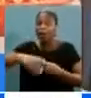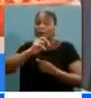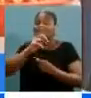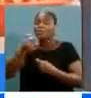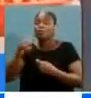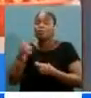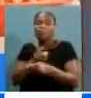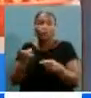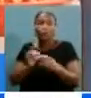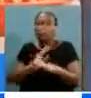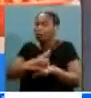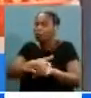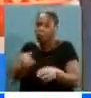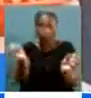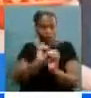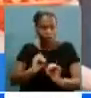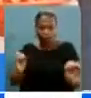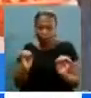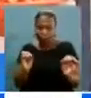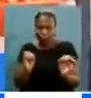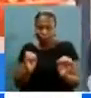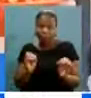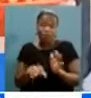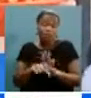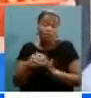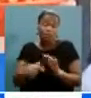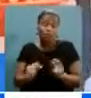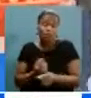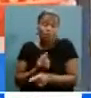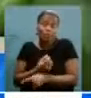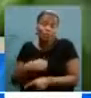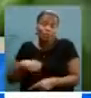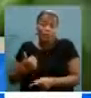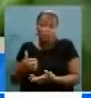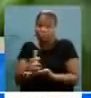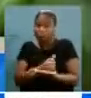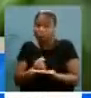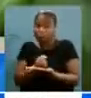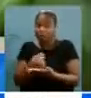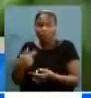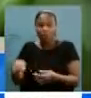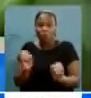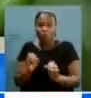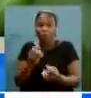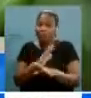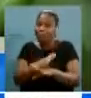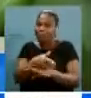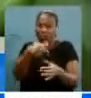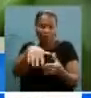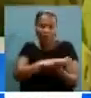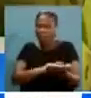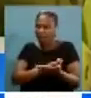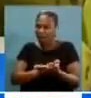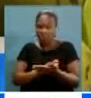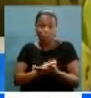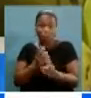barco. Que tem barco para trazer, no... que tem condições para trazer nos verduras. Às vezes, barco está bem, que está trazendo nada, porque tem lugar